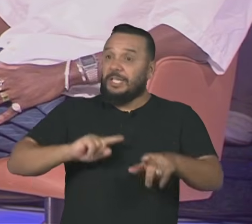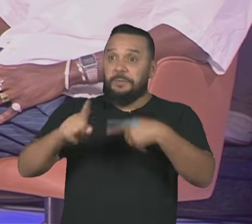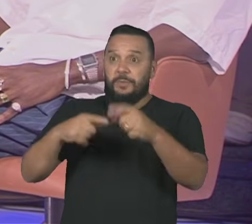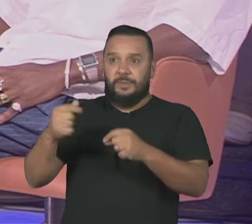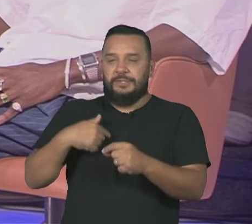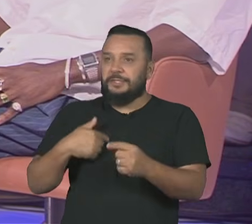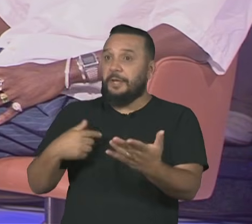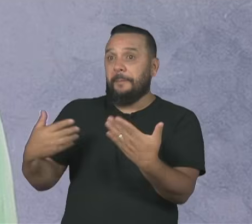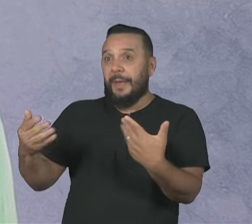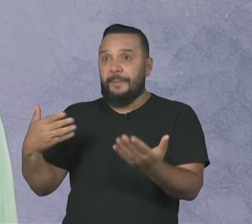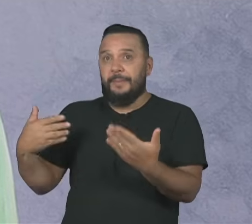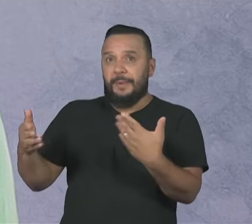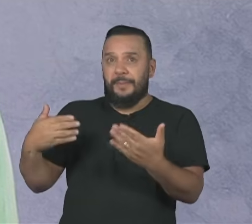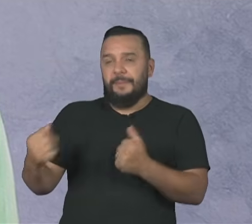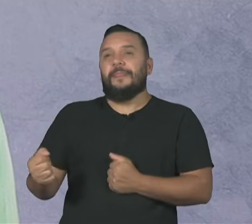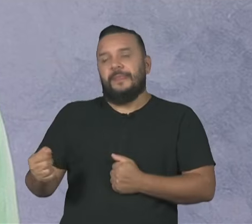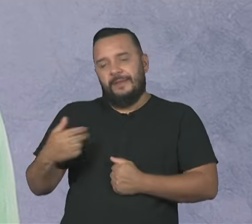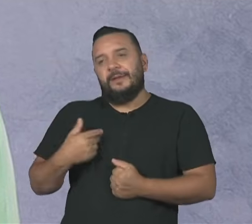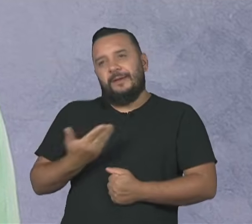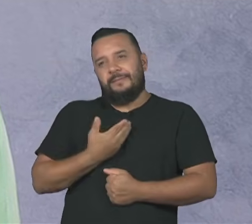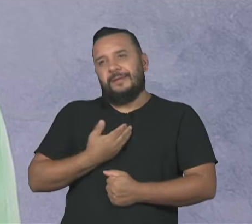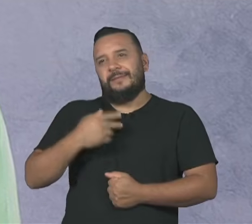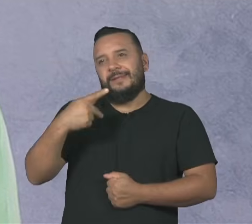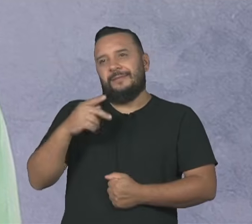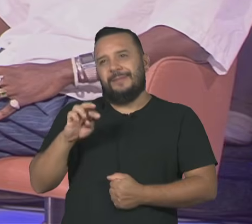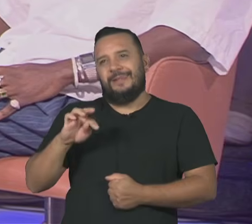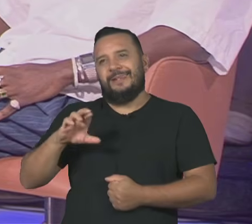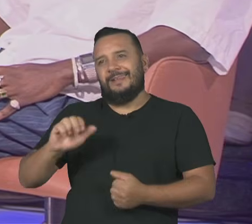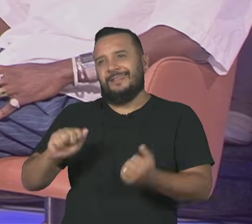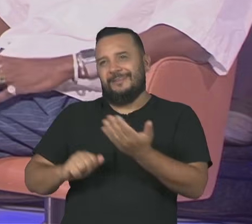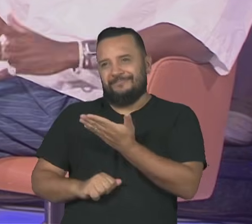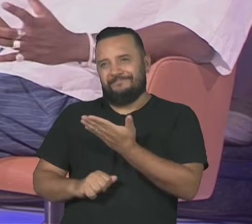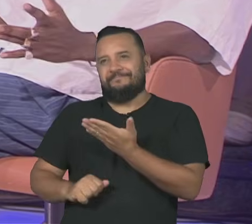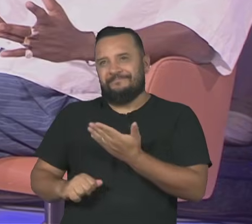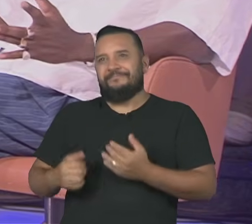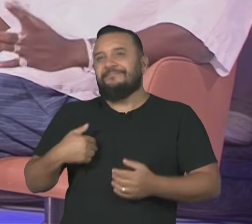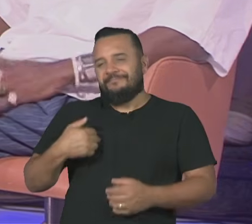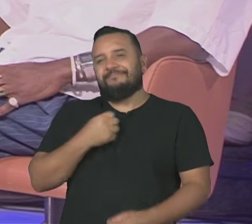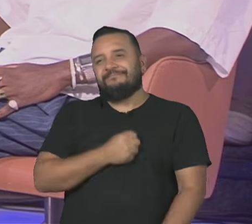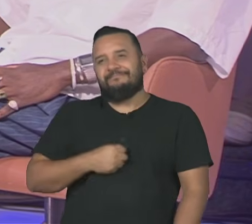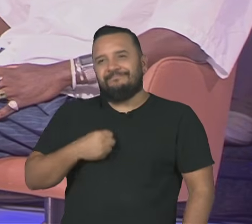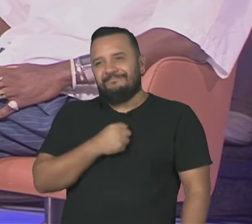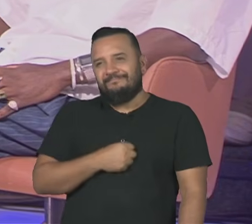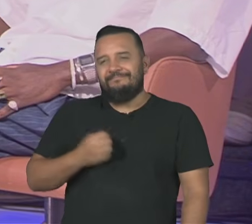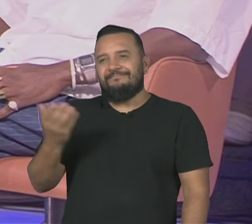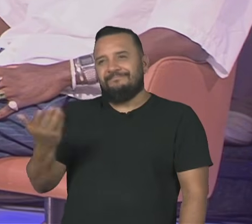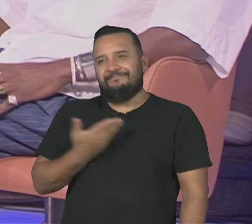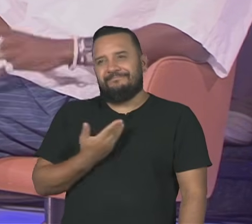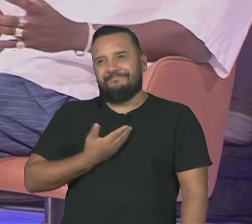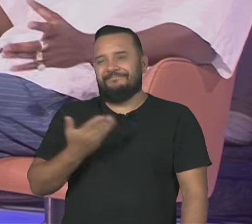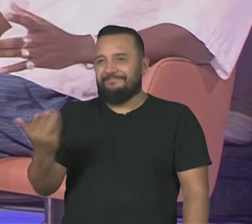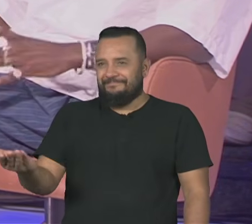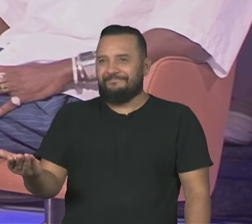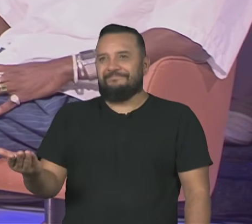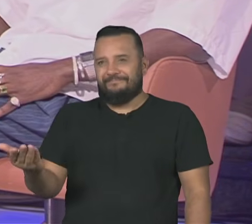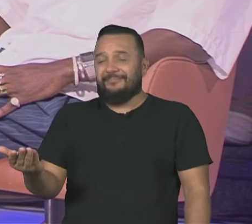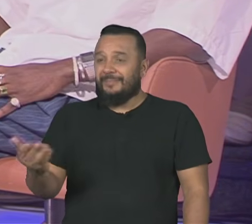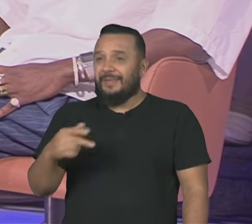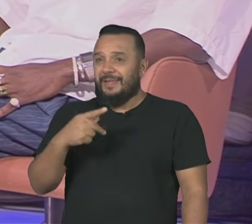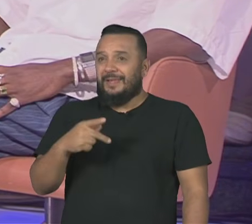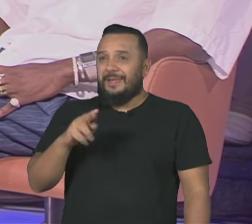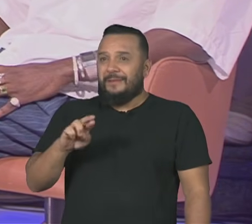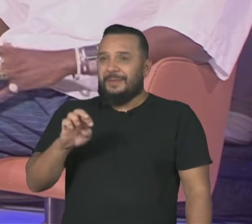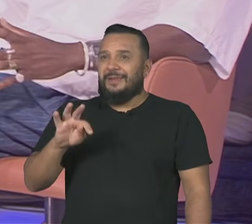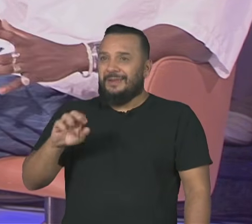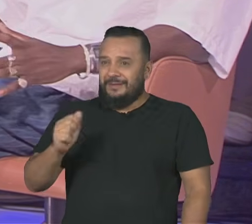a bater papo. Eu era muito amigo da Preta, nossa saudosa amiga querida. Então, tenho alguma